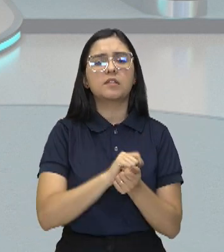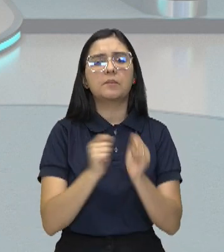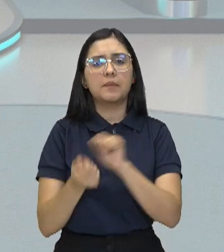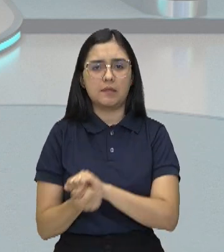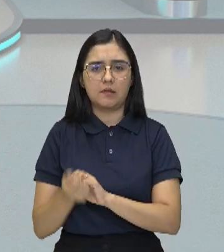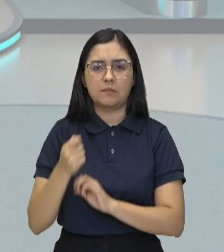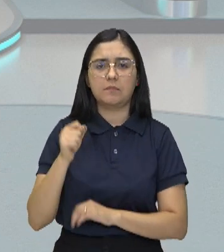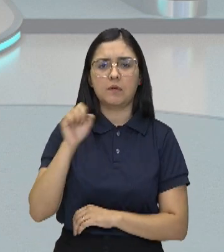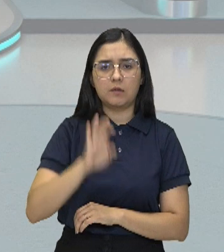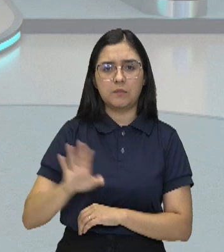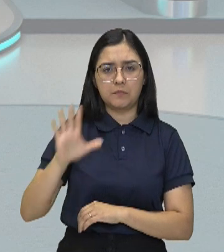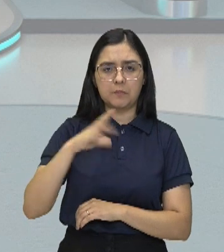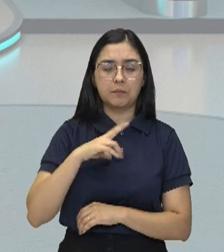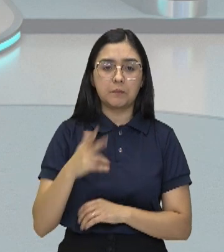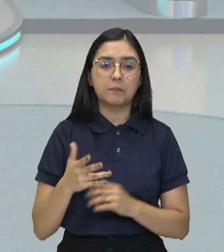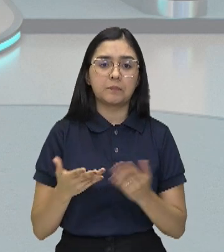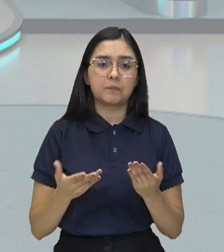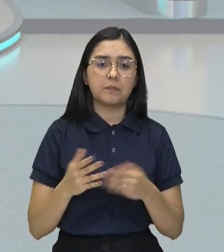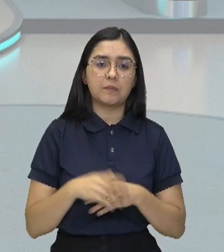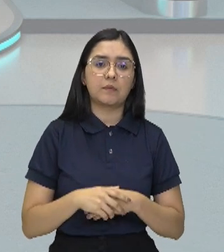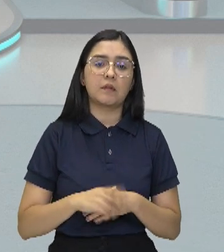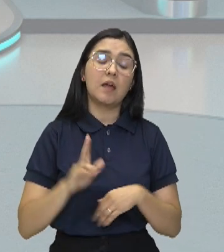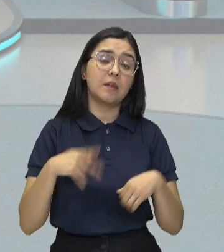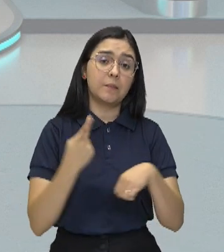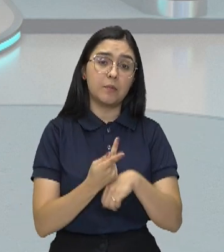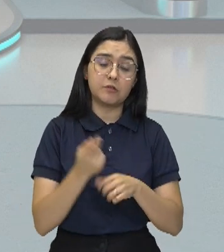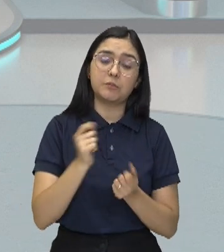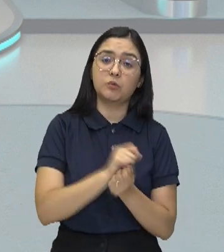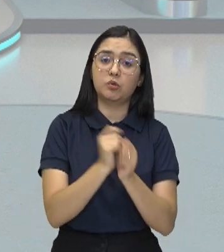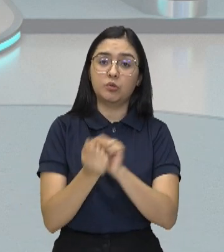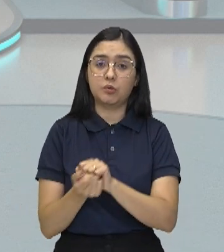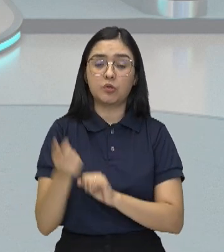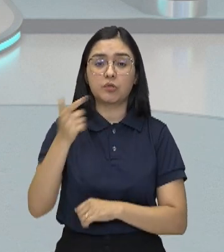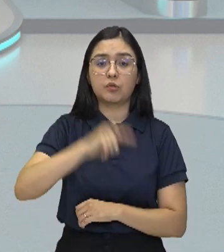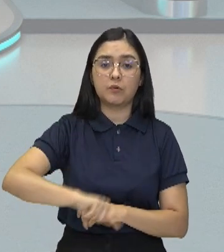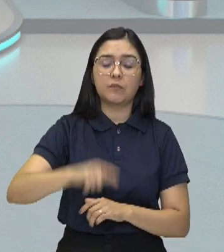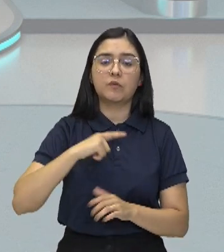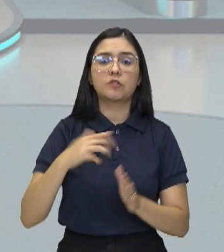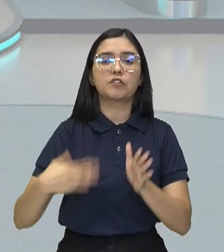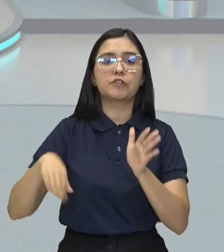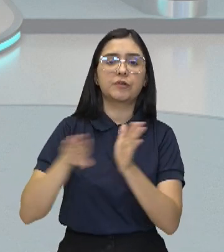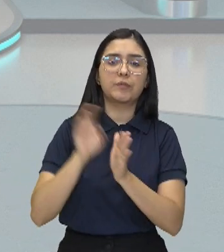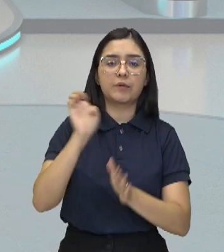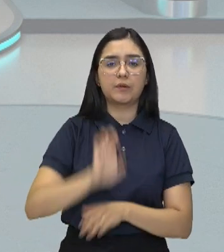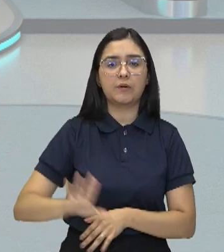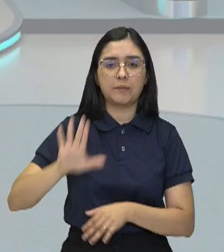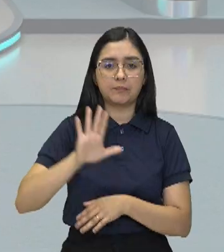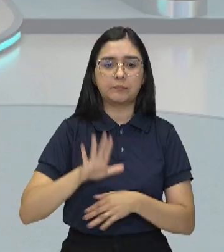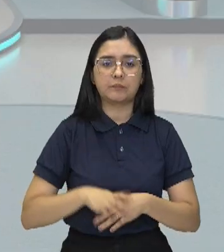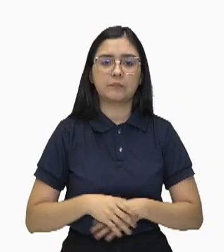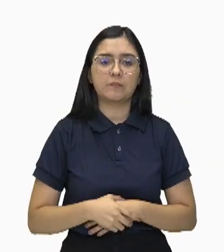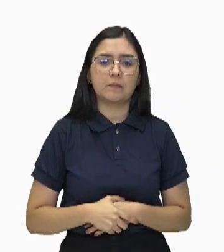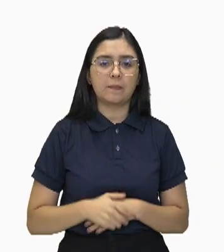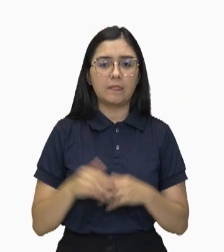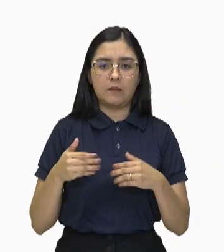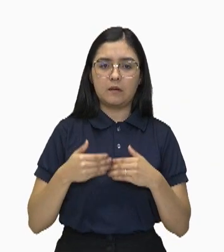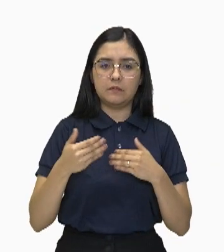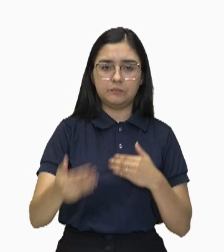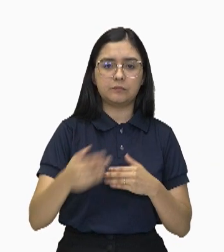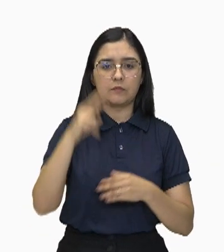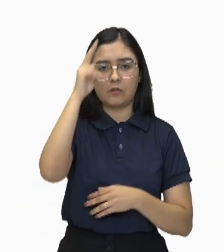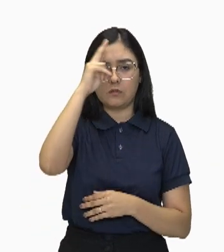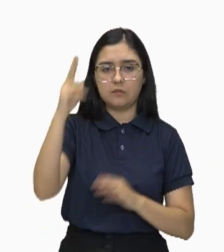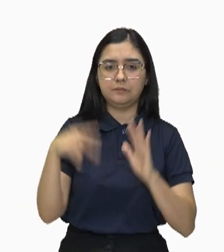daquele país. E aí depois ele sofreu essa nova alteração, chegando na Europa. Bom, continuando aí sobre a